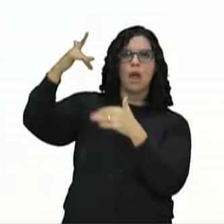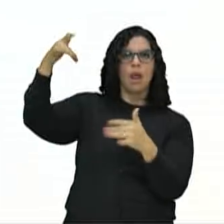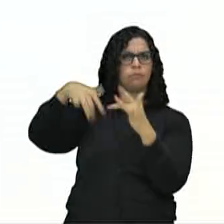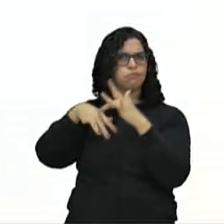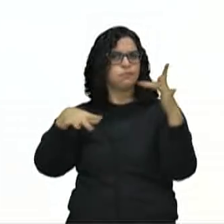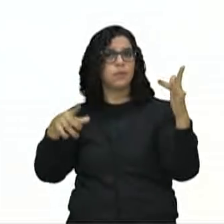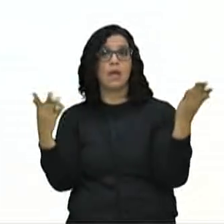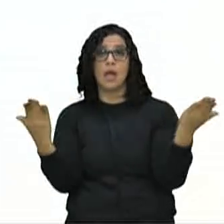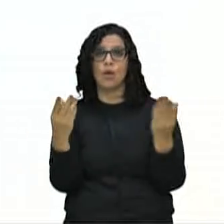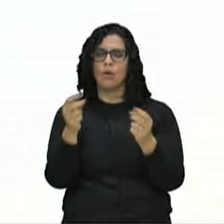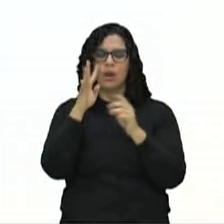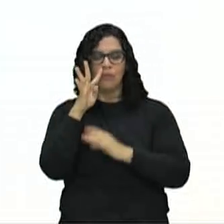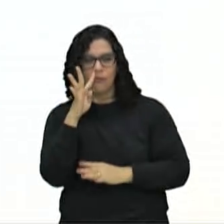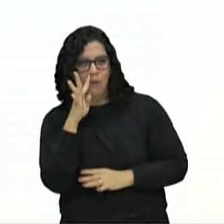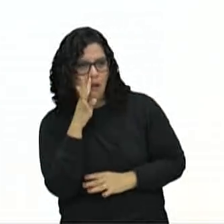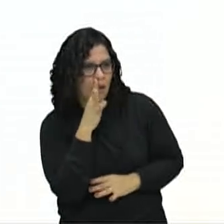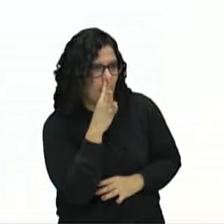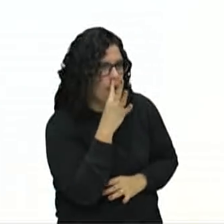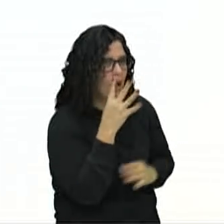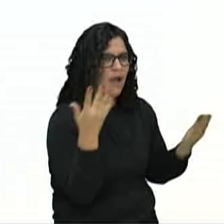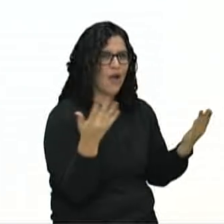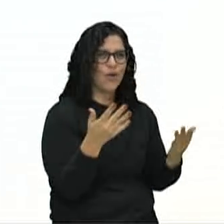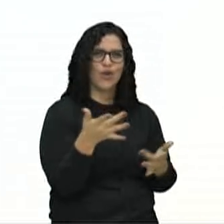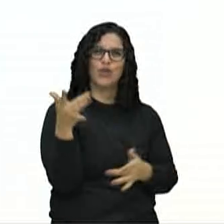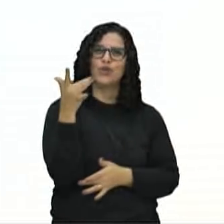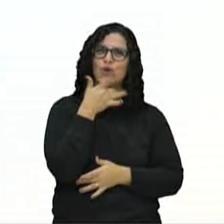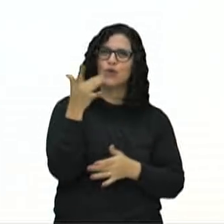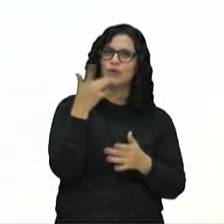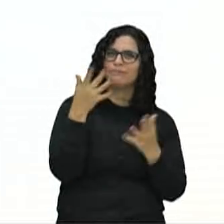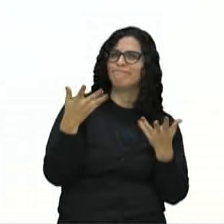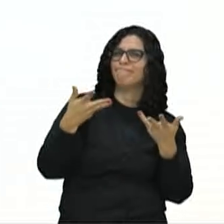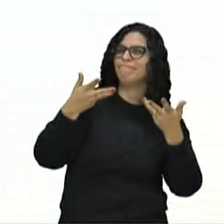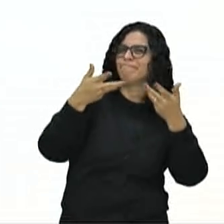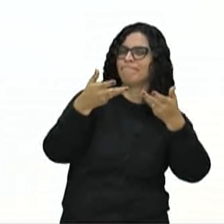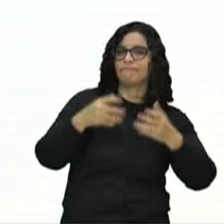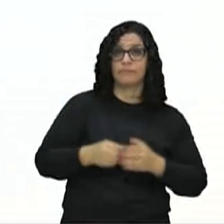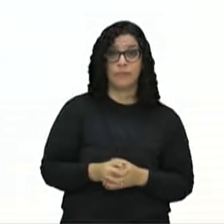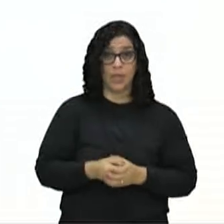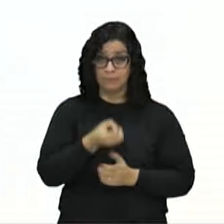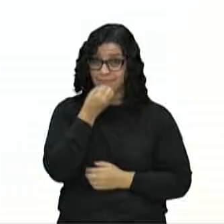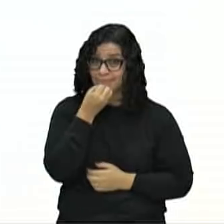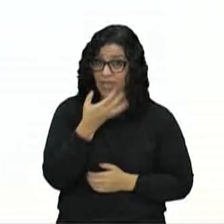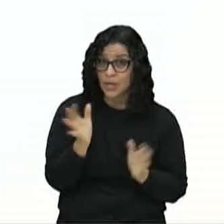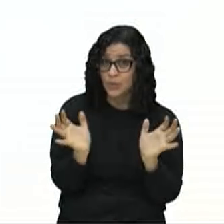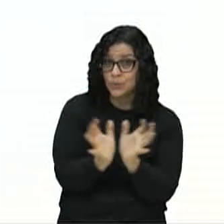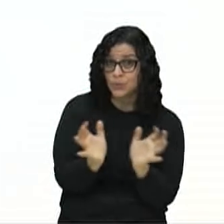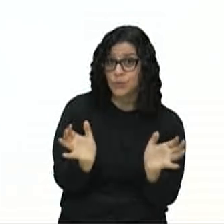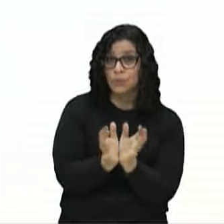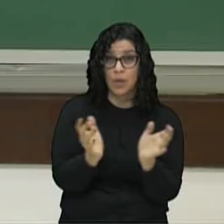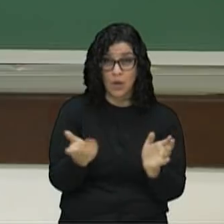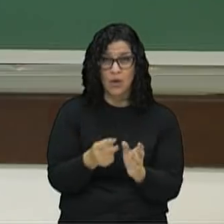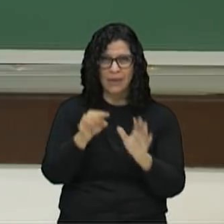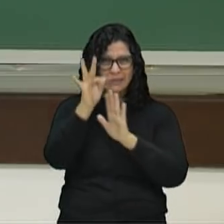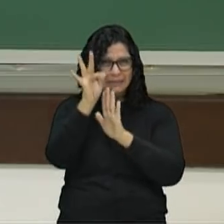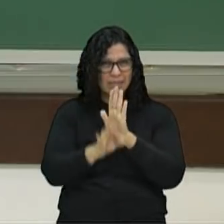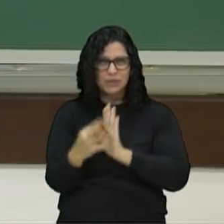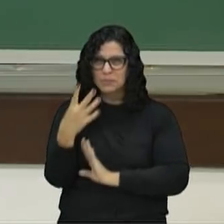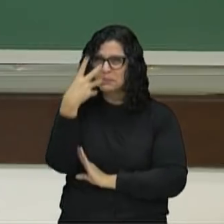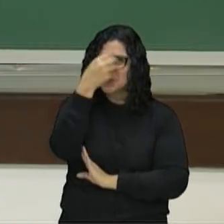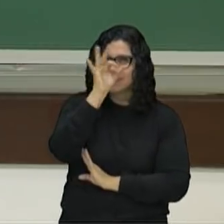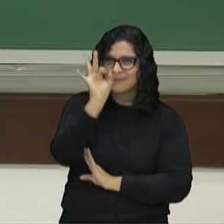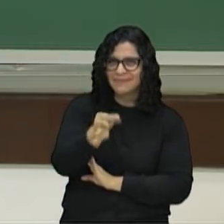davam a meus olhos o mais delicioso do espetáculo. Muito bem, turma. Texto lindo,